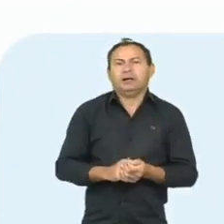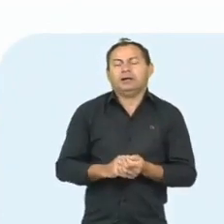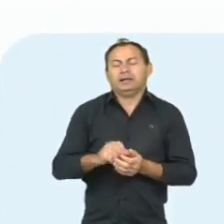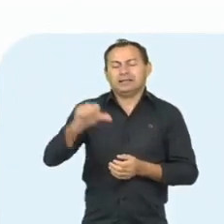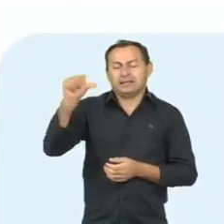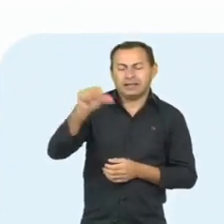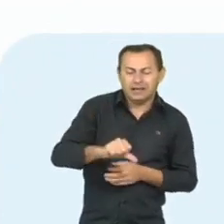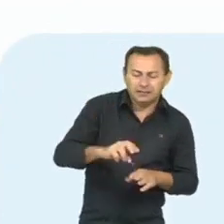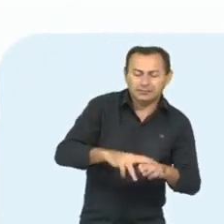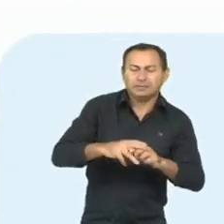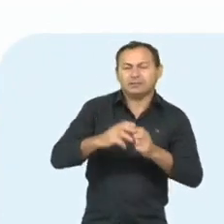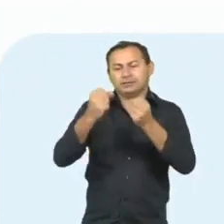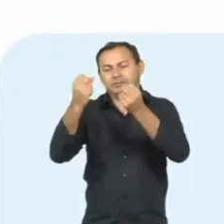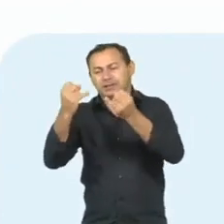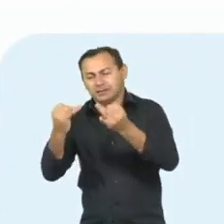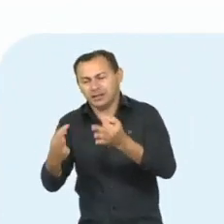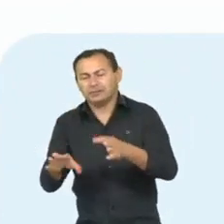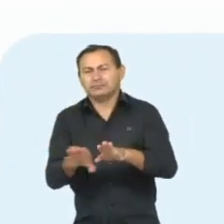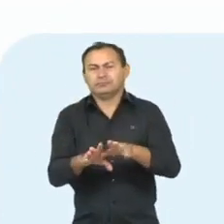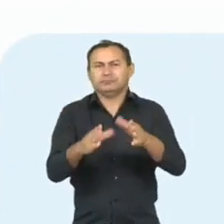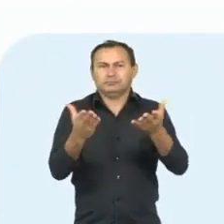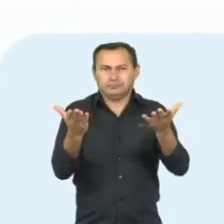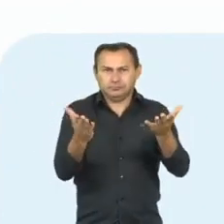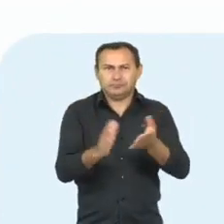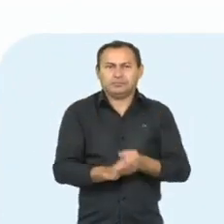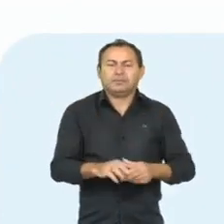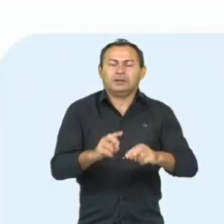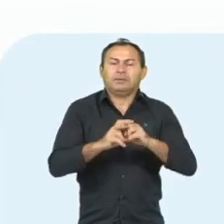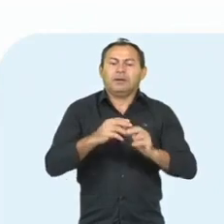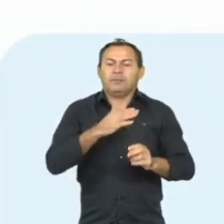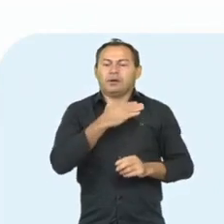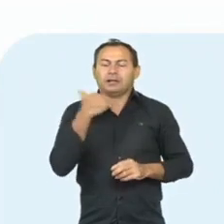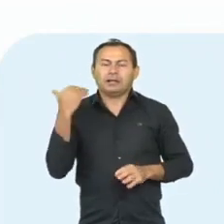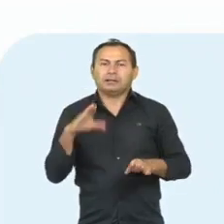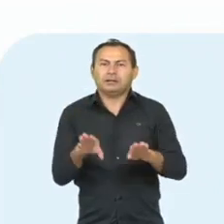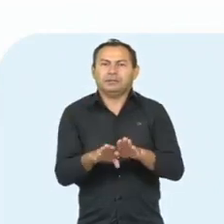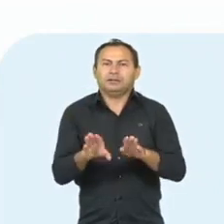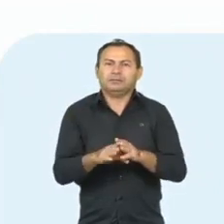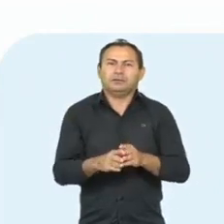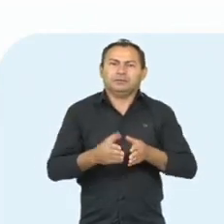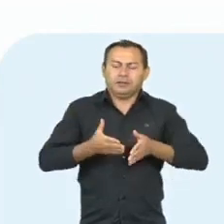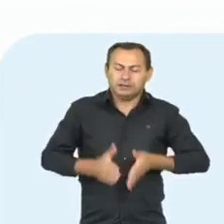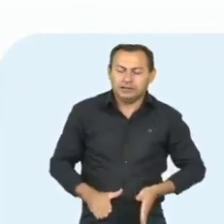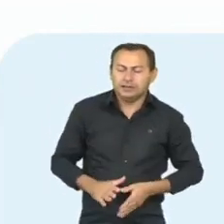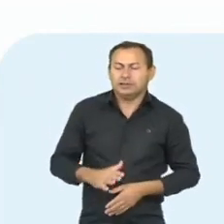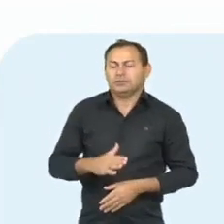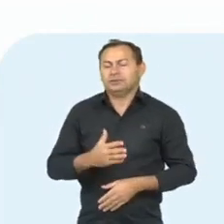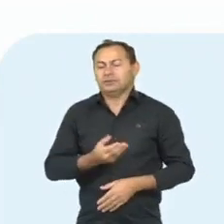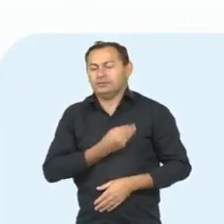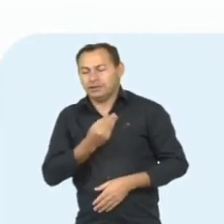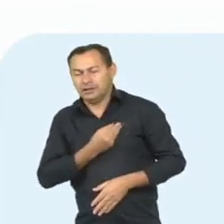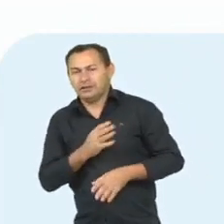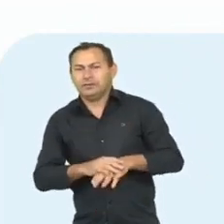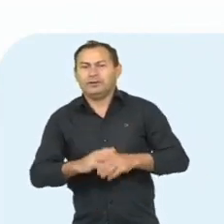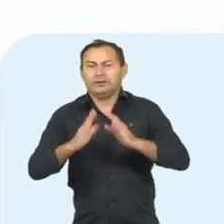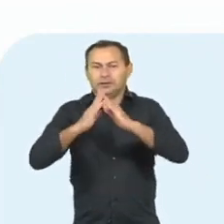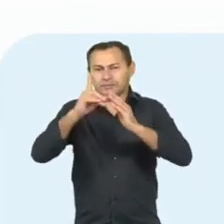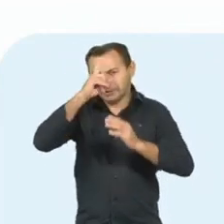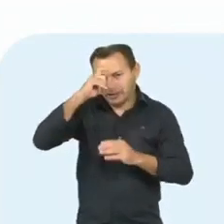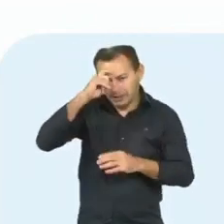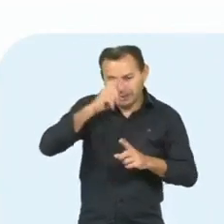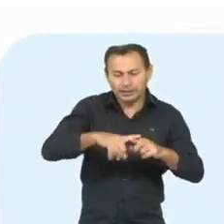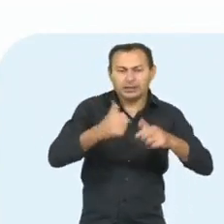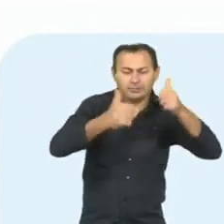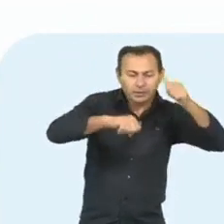agravos, de notificação, sobre a mortalidade também, nascidos vivos, hospitalares, ambulatoriais, e por